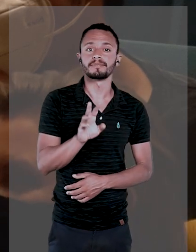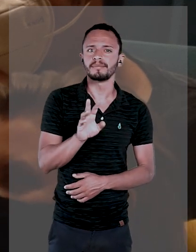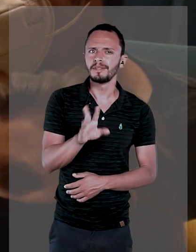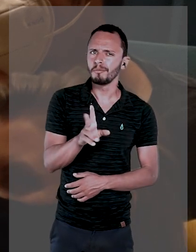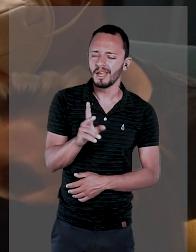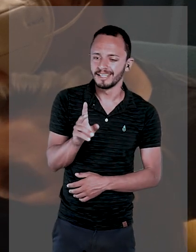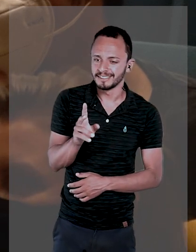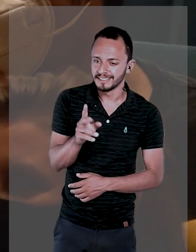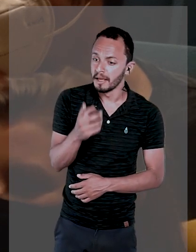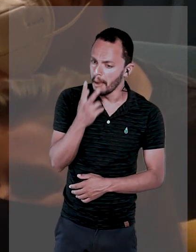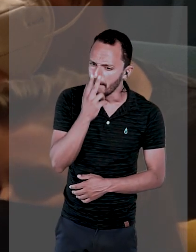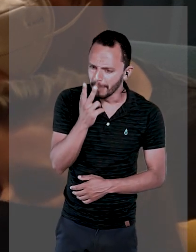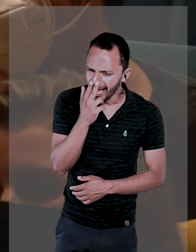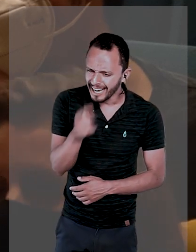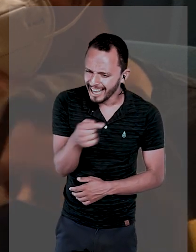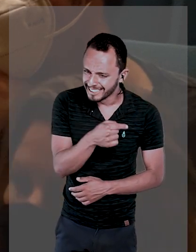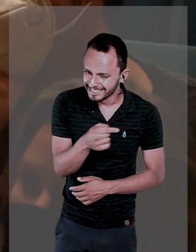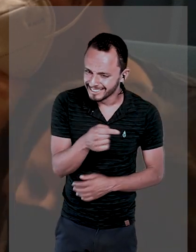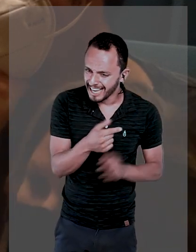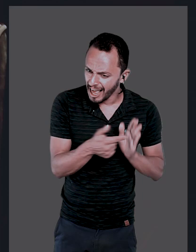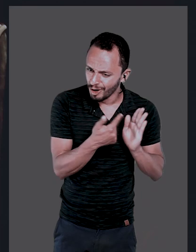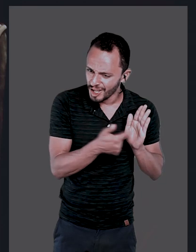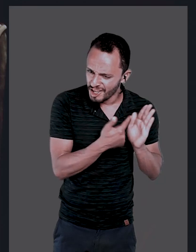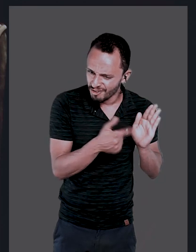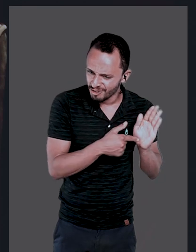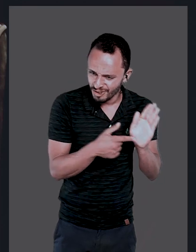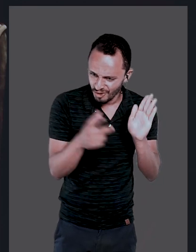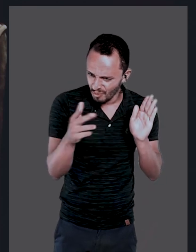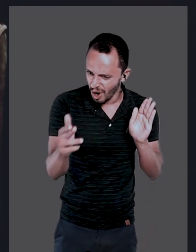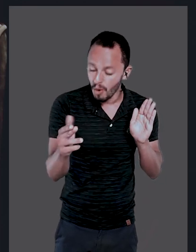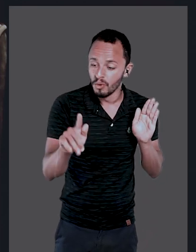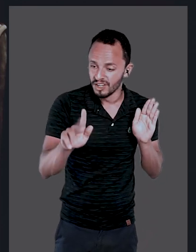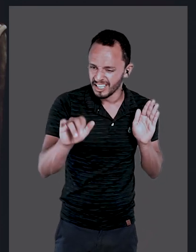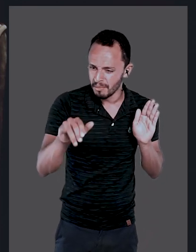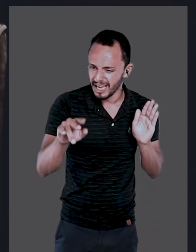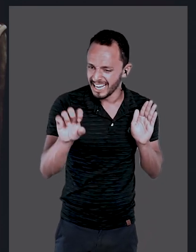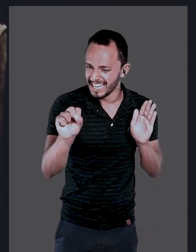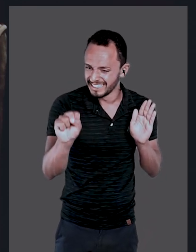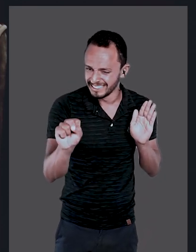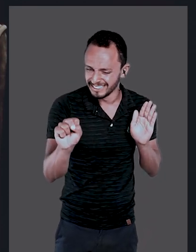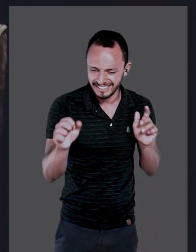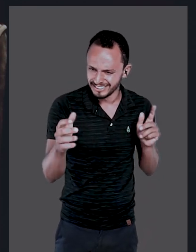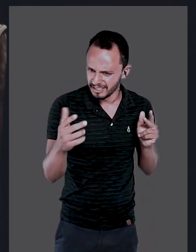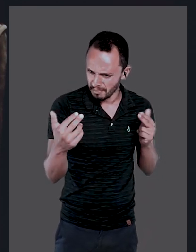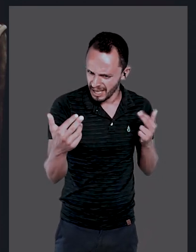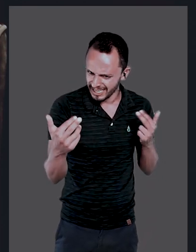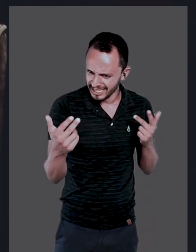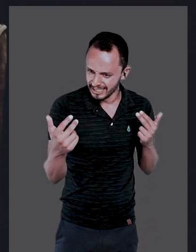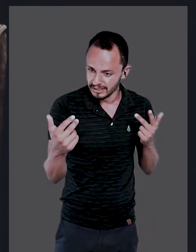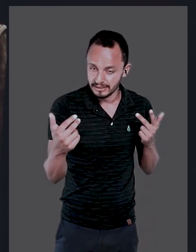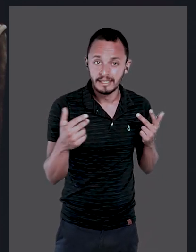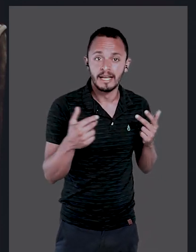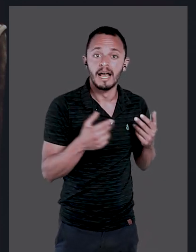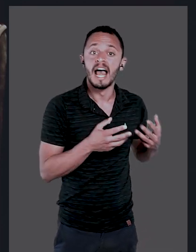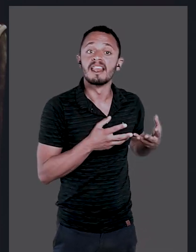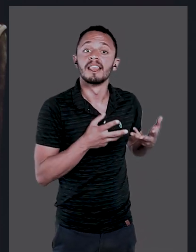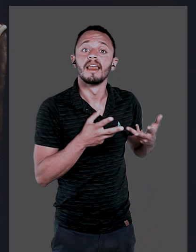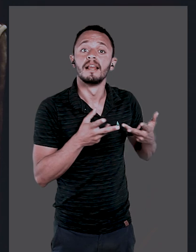vejo um pouco assim. Mas não me ocorreu, tenho de ver se... Mas você acha que alguma personagem é muito próxima de alguma coisa do Guimarães Rosa?